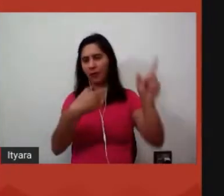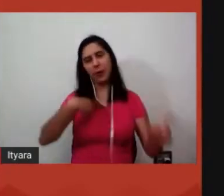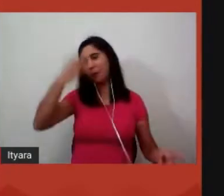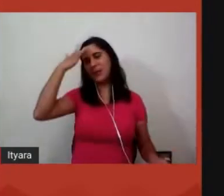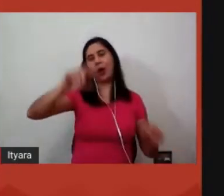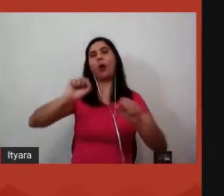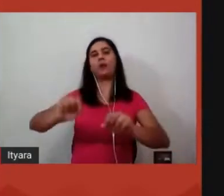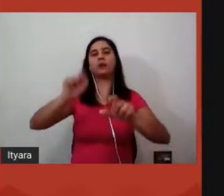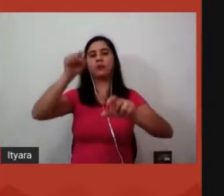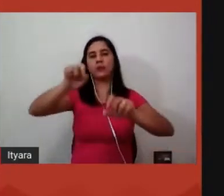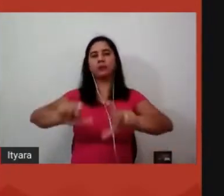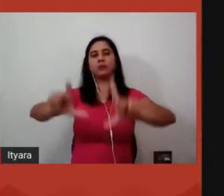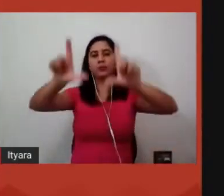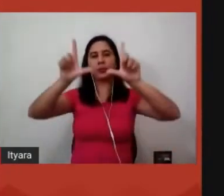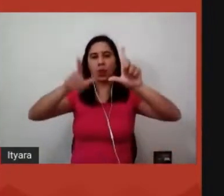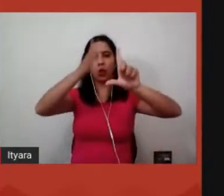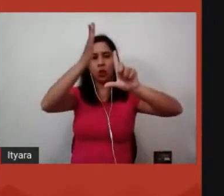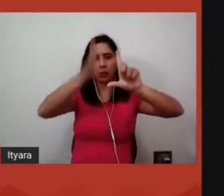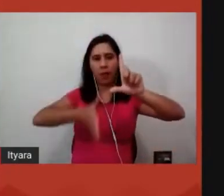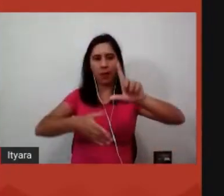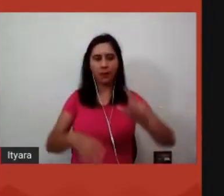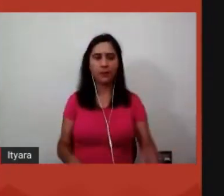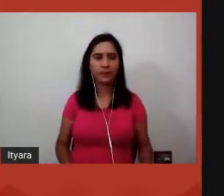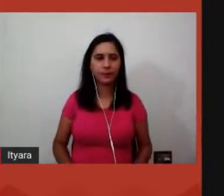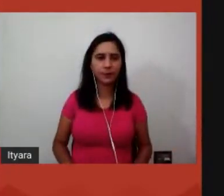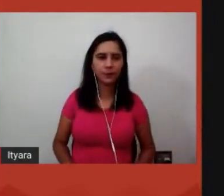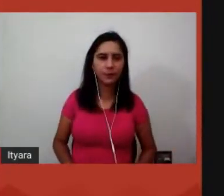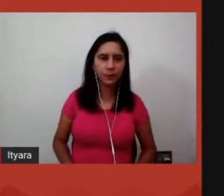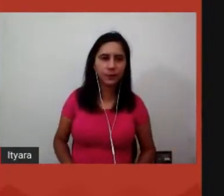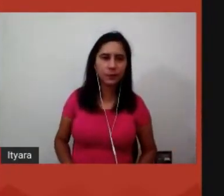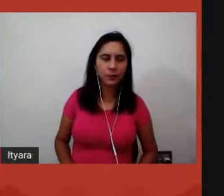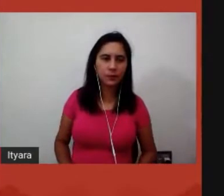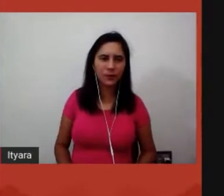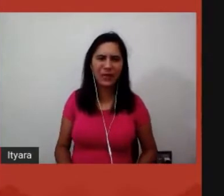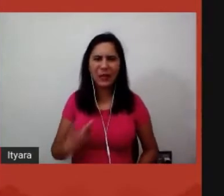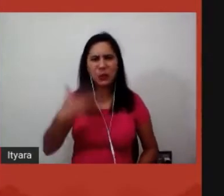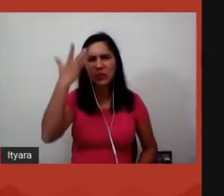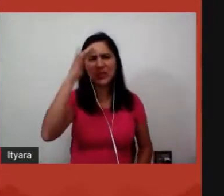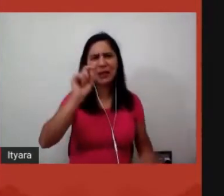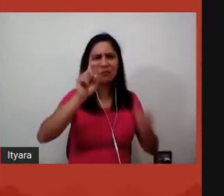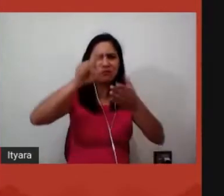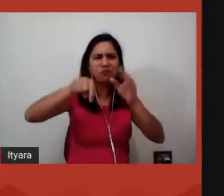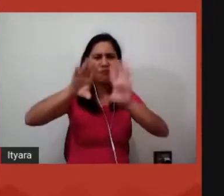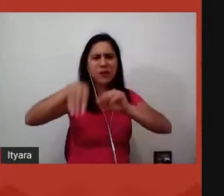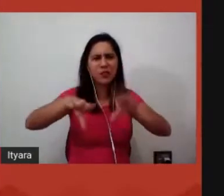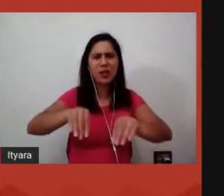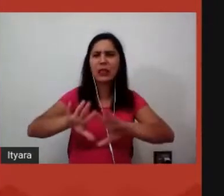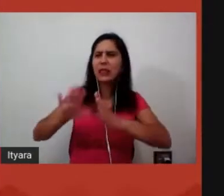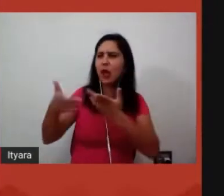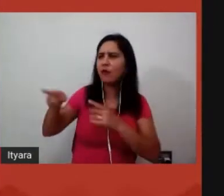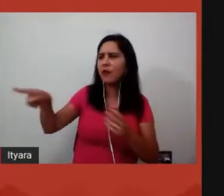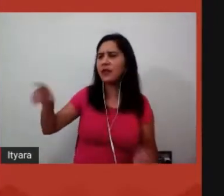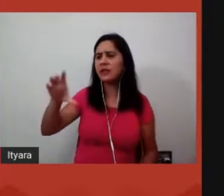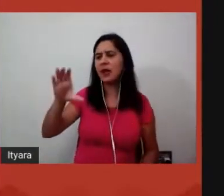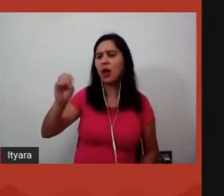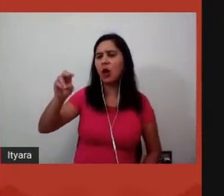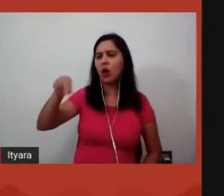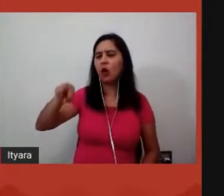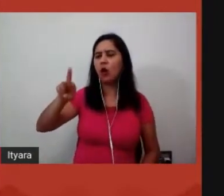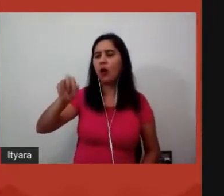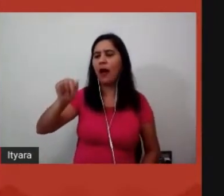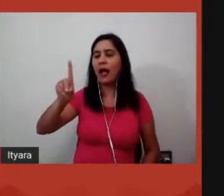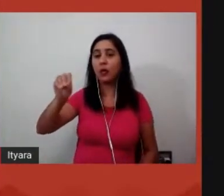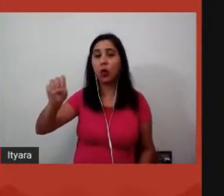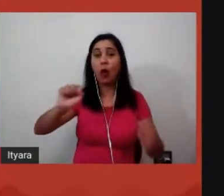abrir a página no meio também. Gatos. Eu não sei fazer isso, não, mas talvez Conrado possa abrir uma página para gatos,